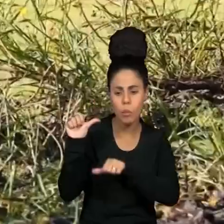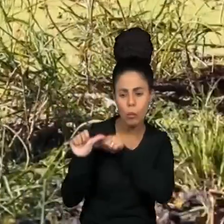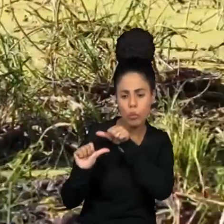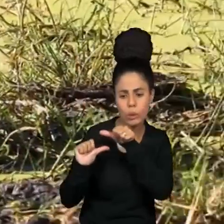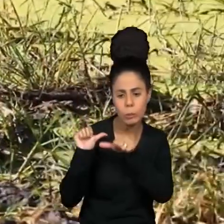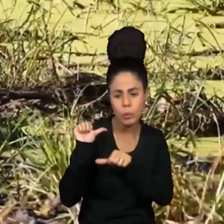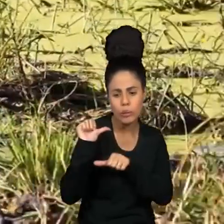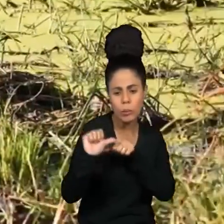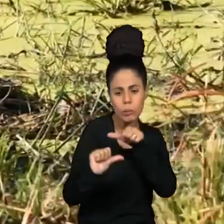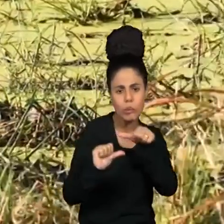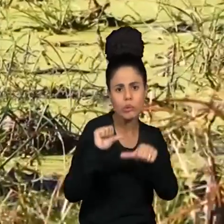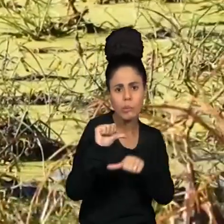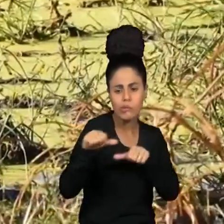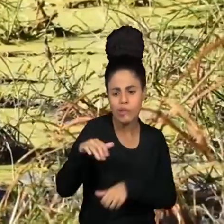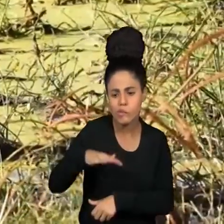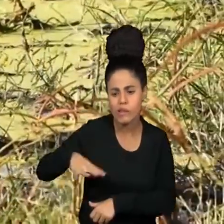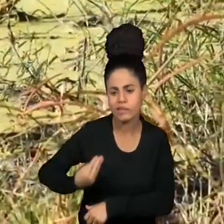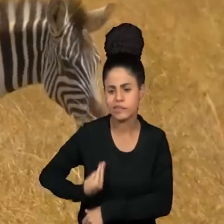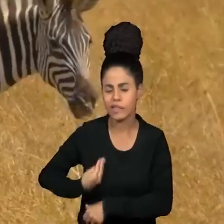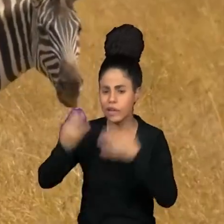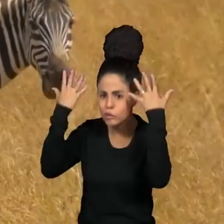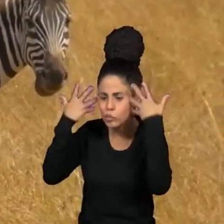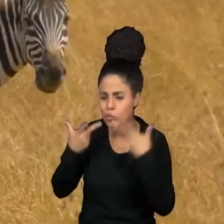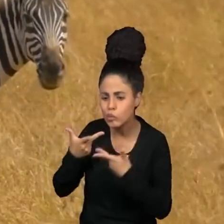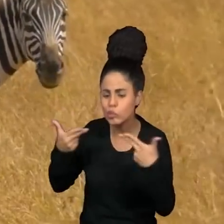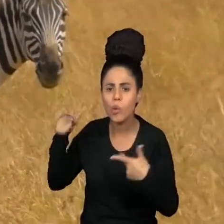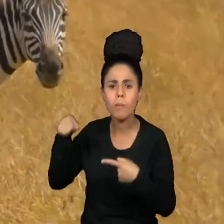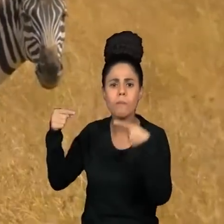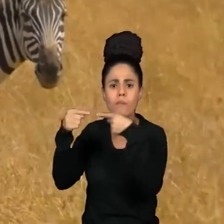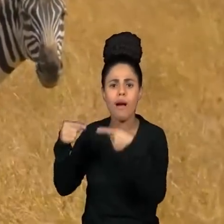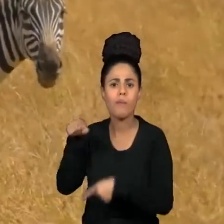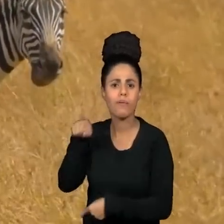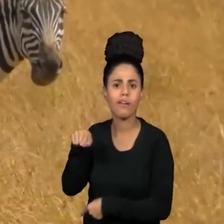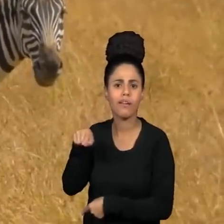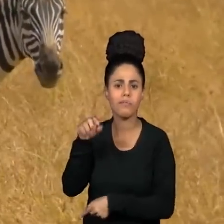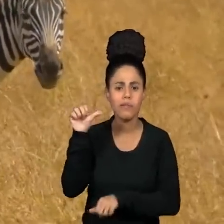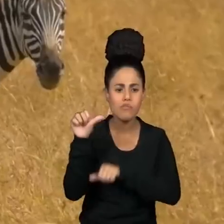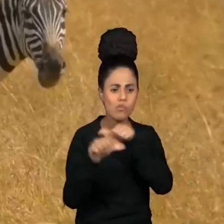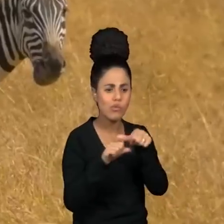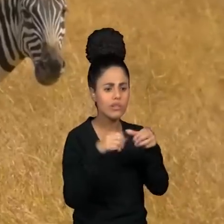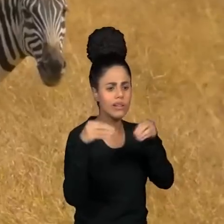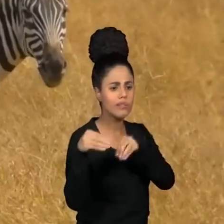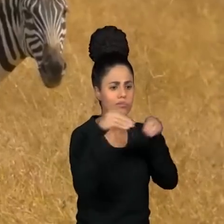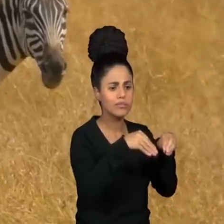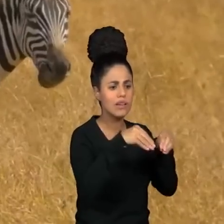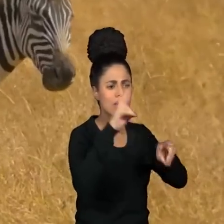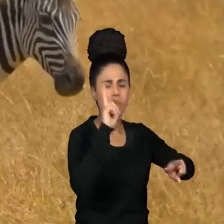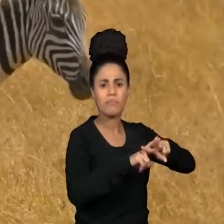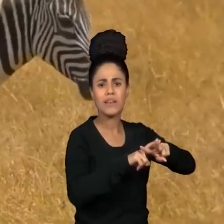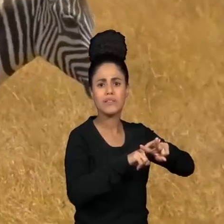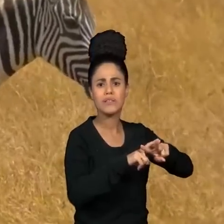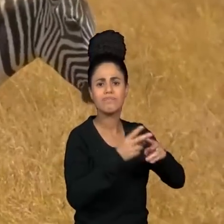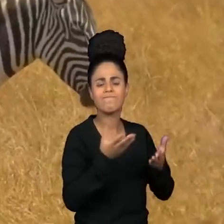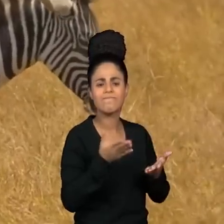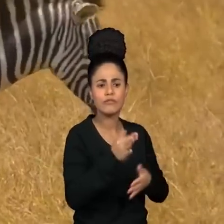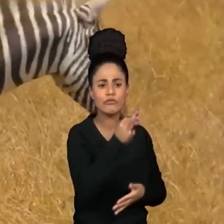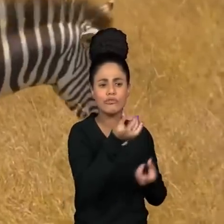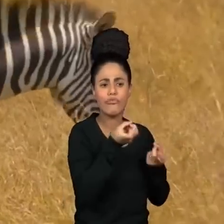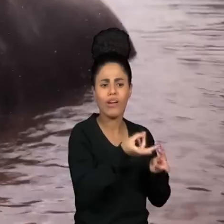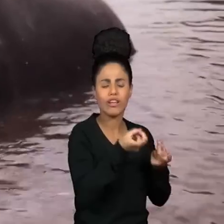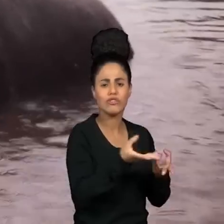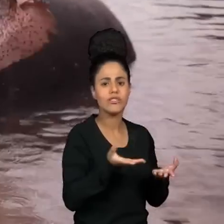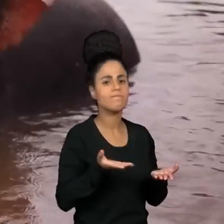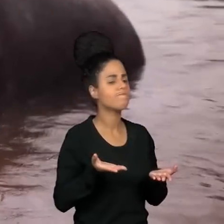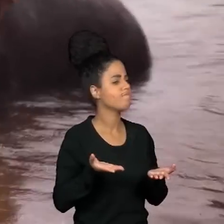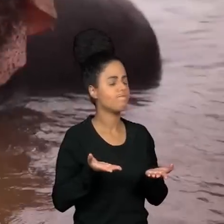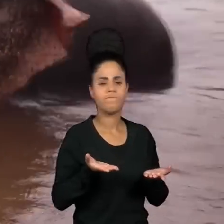modificação do meio ambiente pelo ser humano, esse impacto ele se magnificou. Tanto é que hoje é considerado